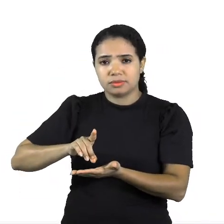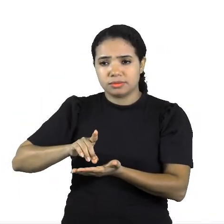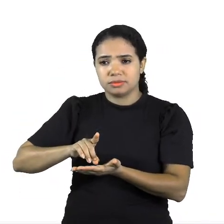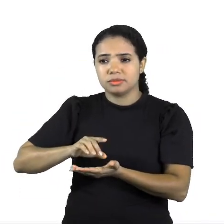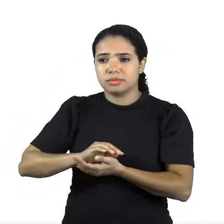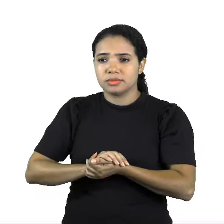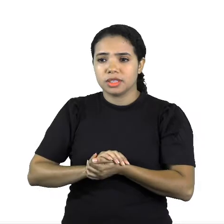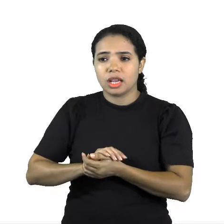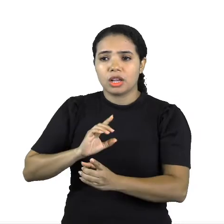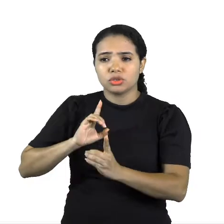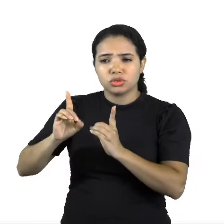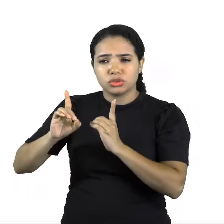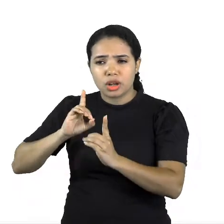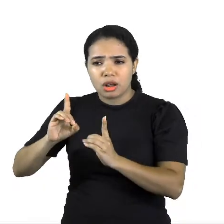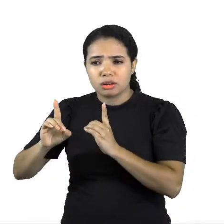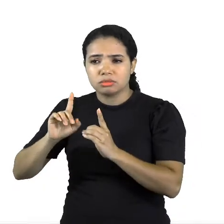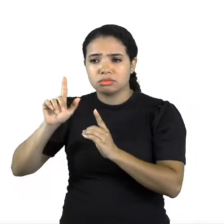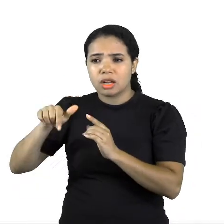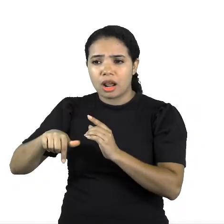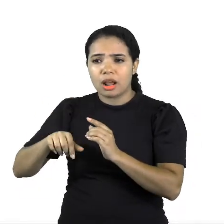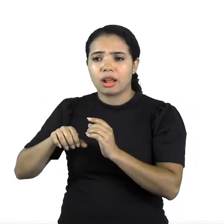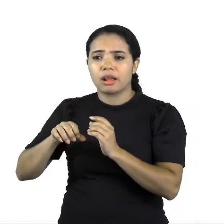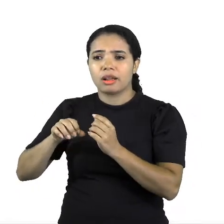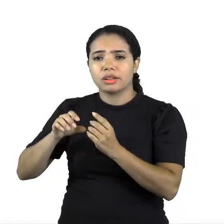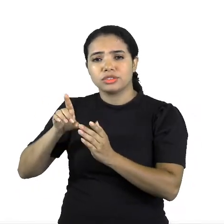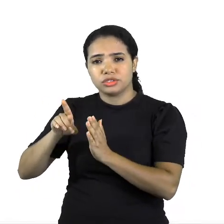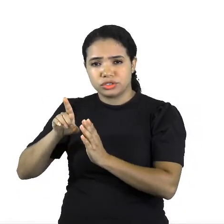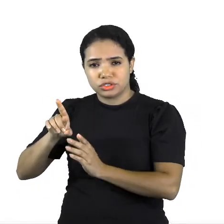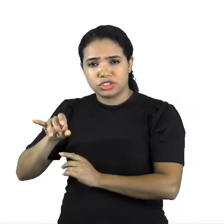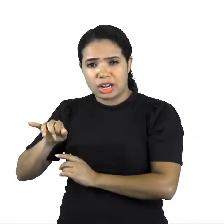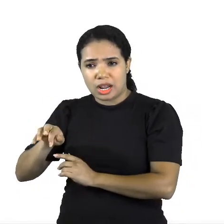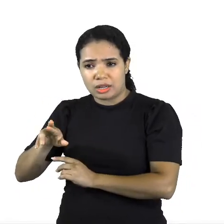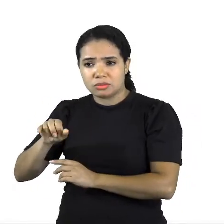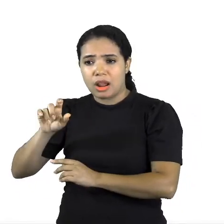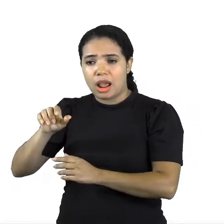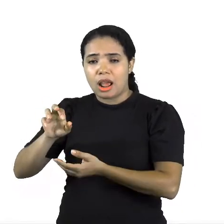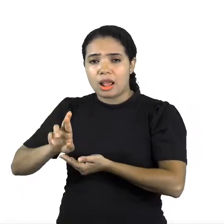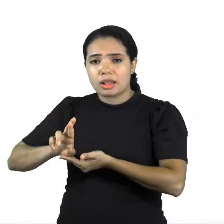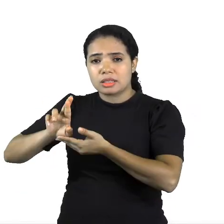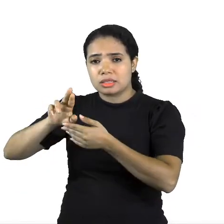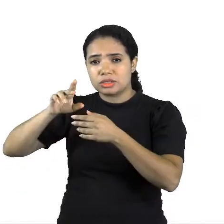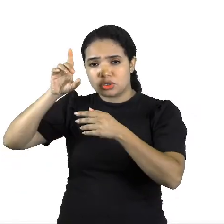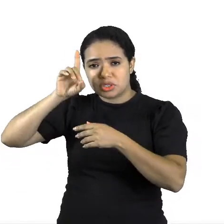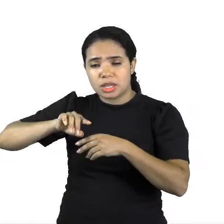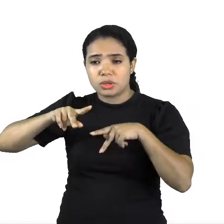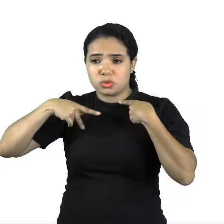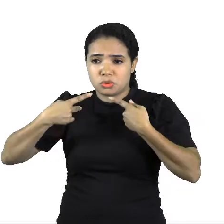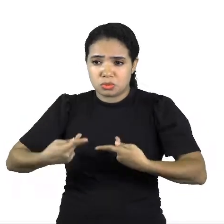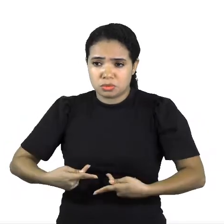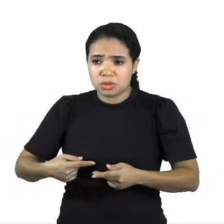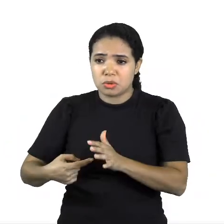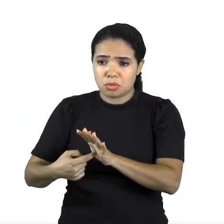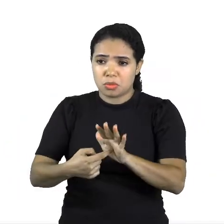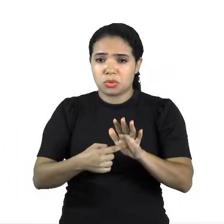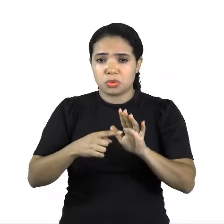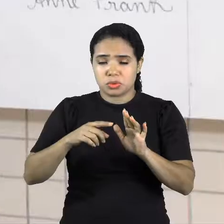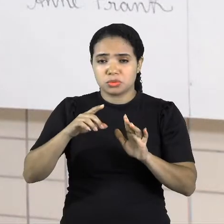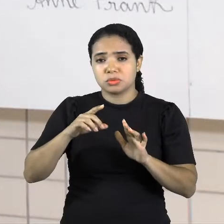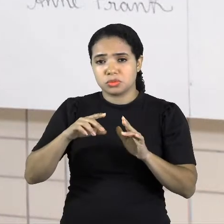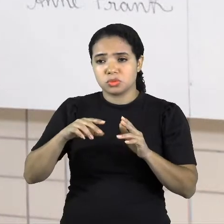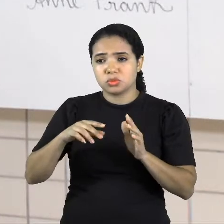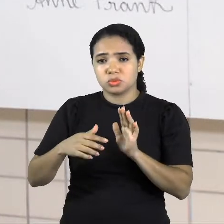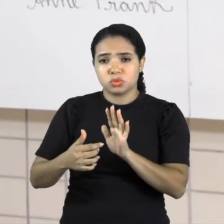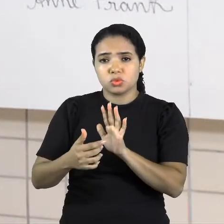um verdadeiro monumento aos direitos humanos, diz o texto de apresentação do livro. Então, essa aí é